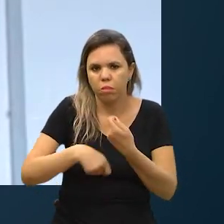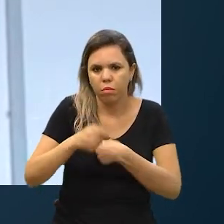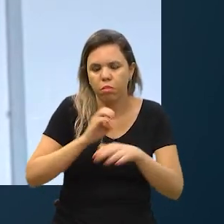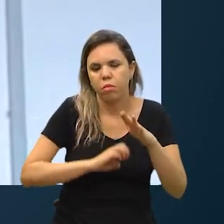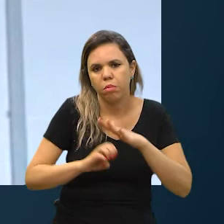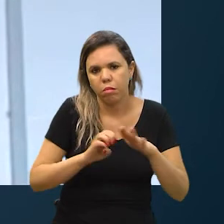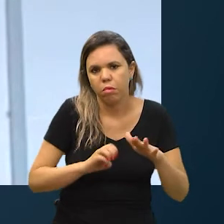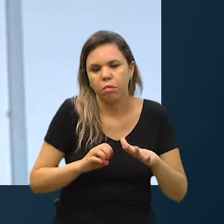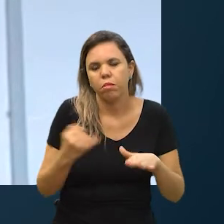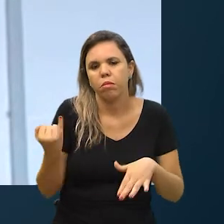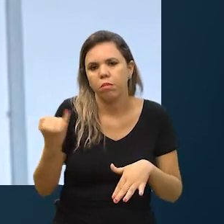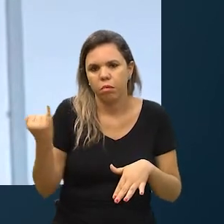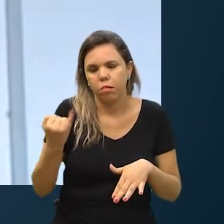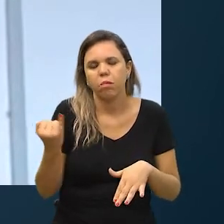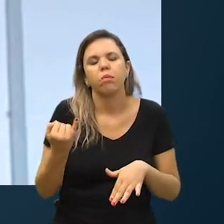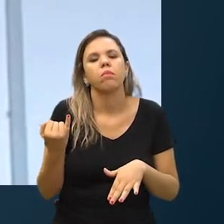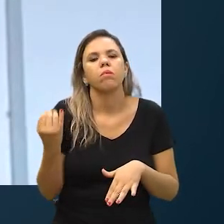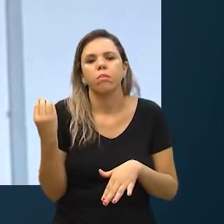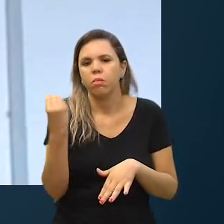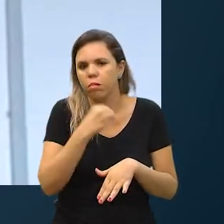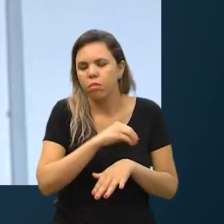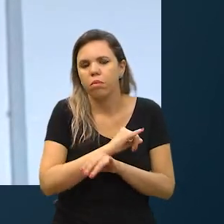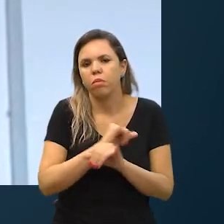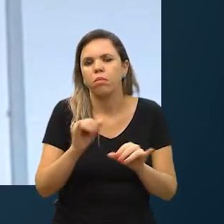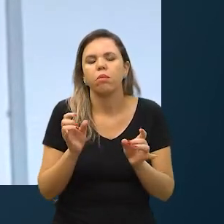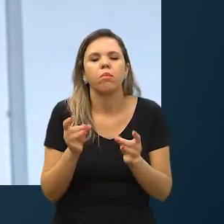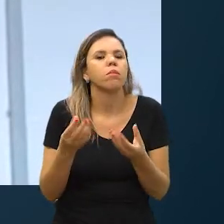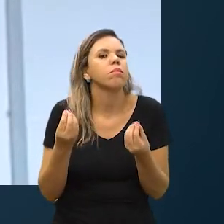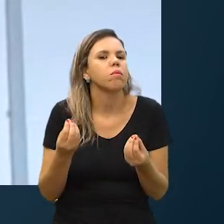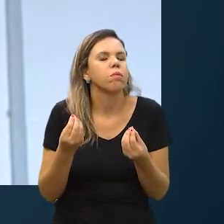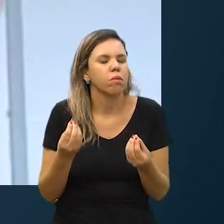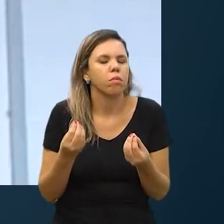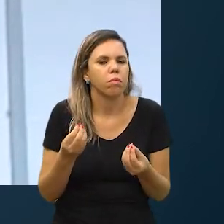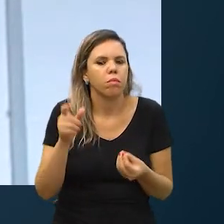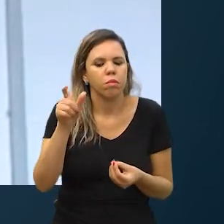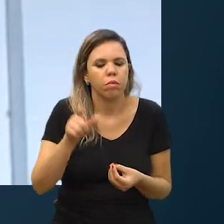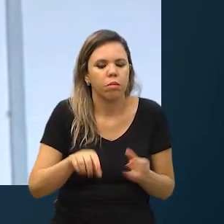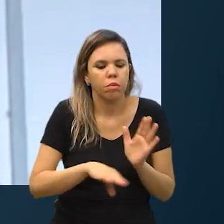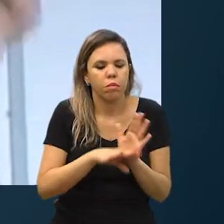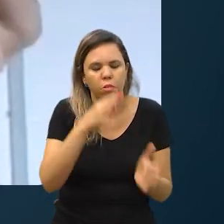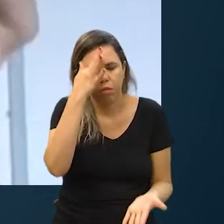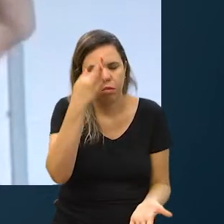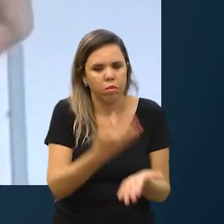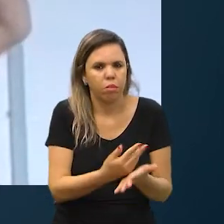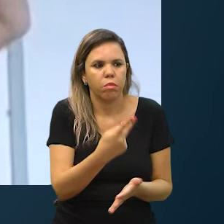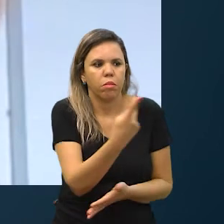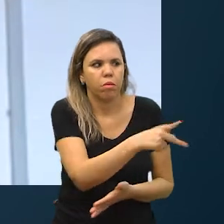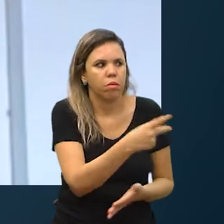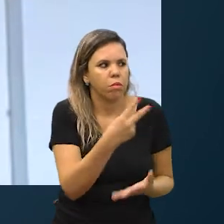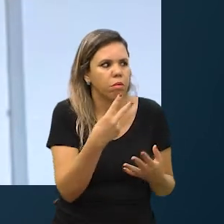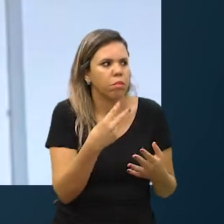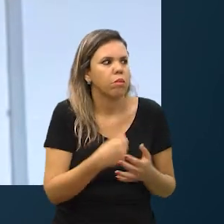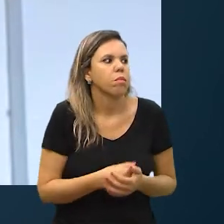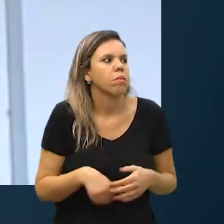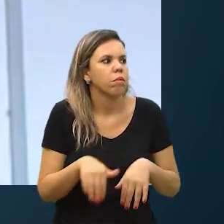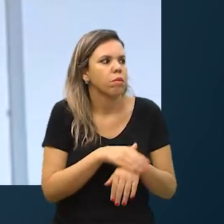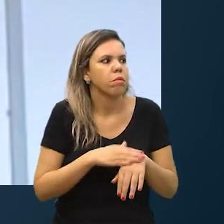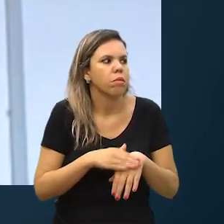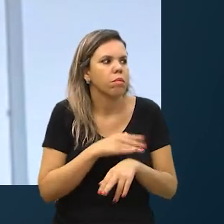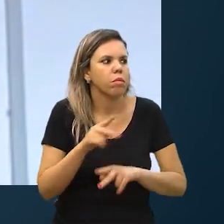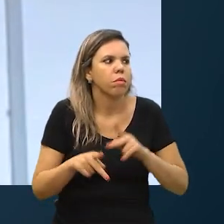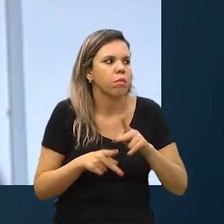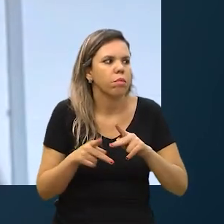e que o networking ainda é muito importante, levou a gente a como é que a gente pode tirar essa pessoa com pessoas de confiança delas. Então a gente tem conversas